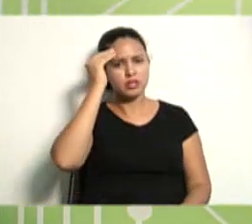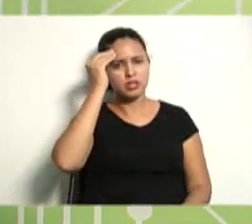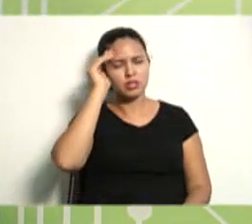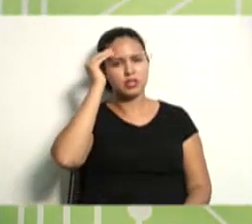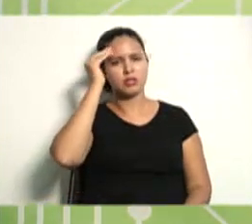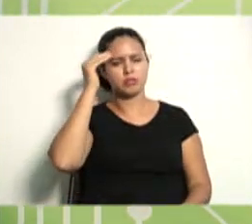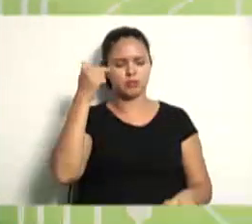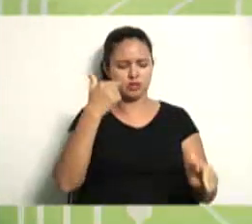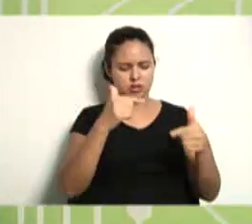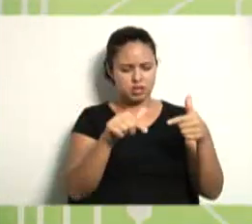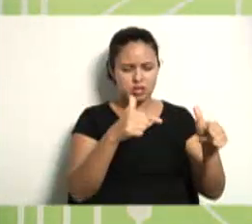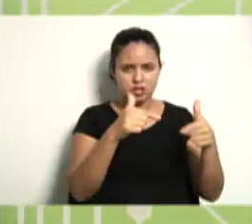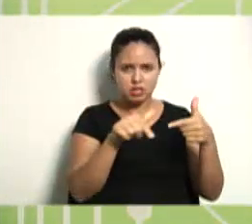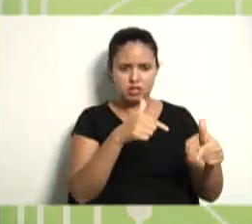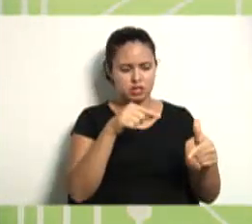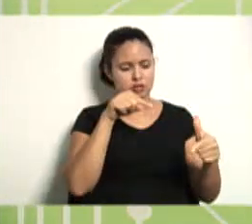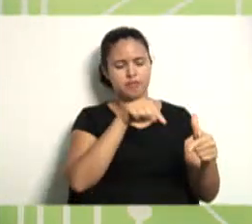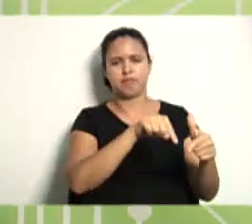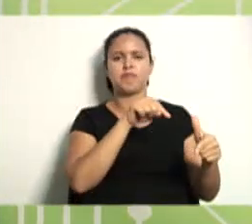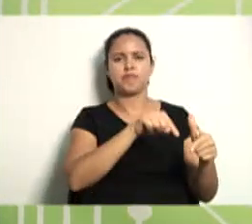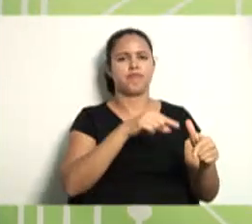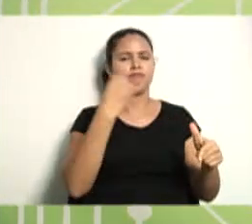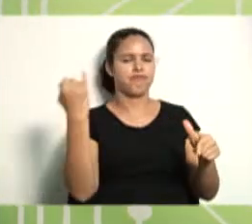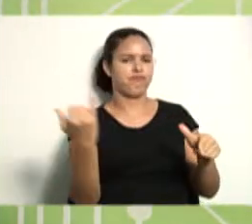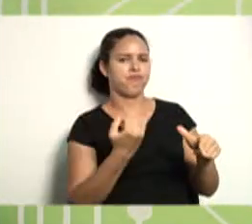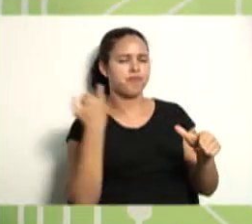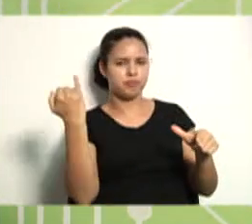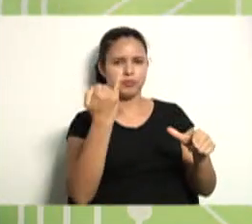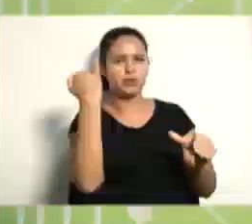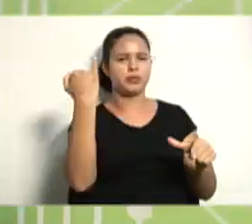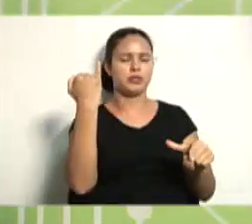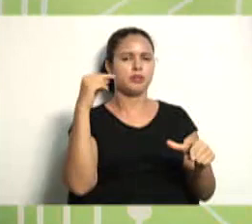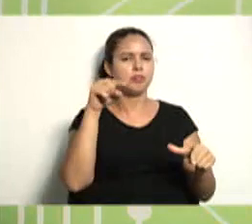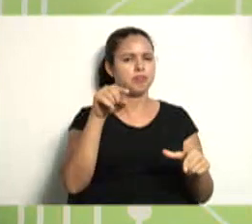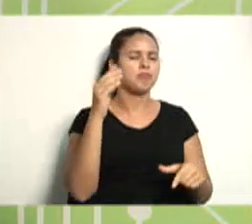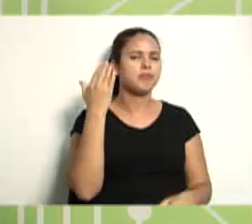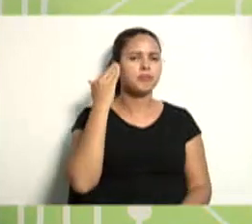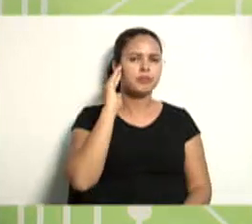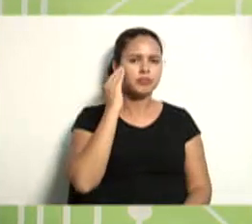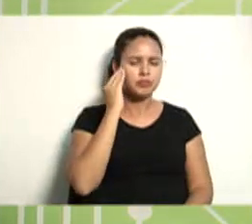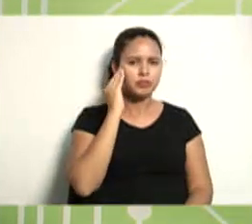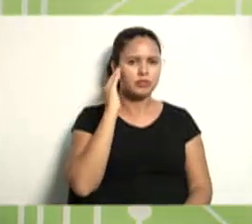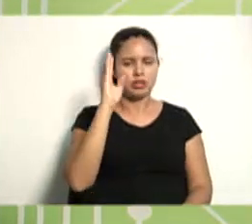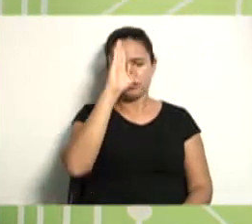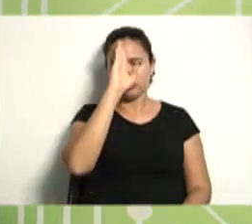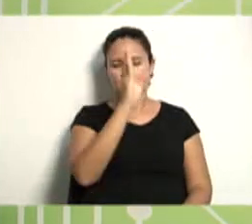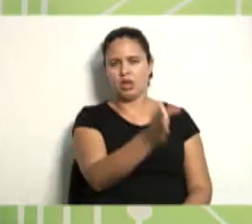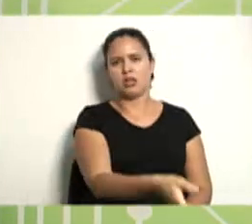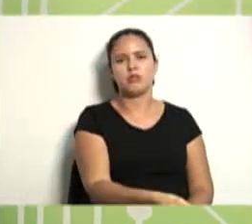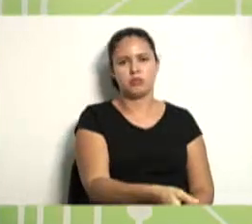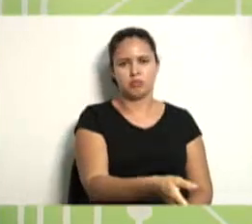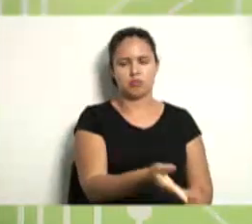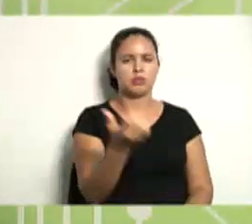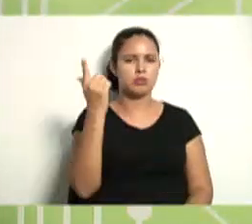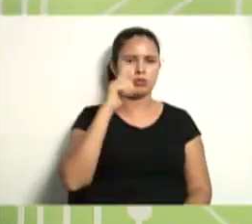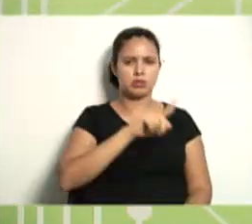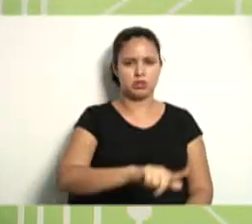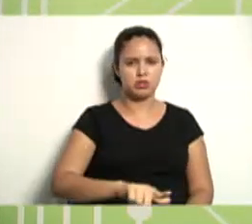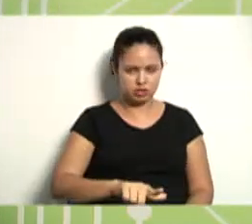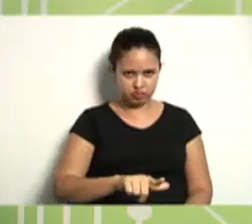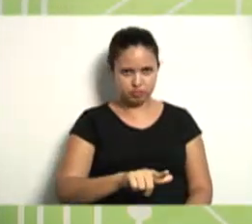sobre o trabalho, o que era o trabalho, vocês foram direto ao ponto, vocês foram realmente